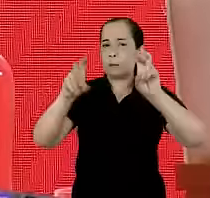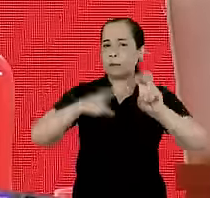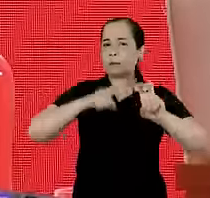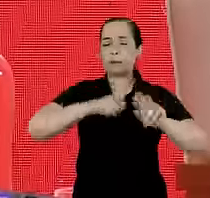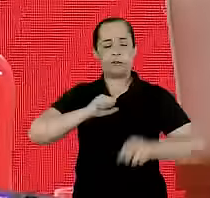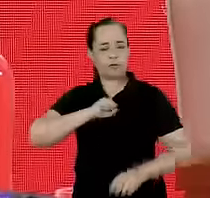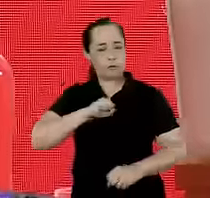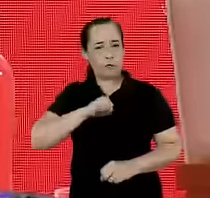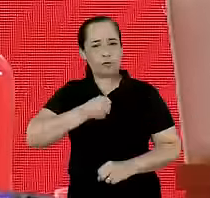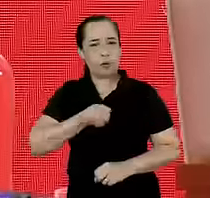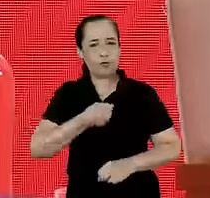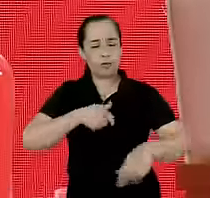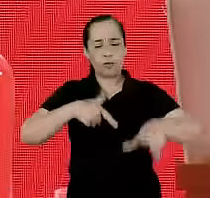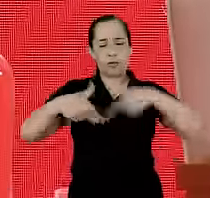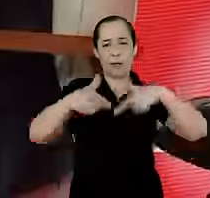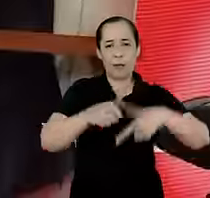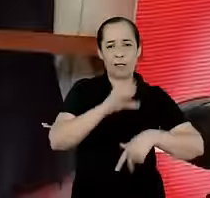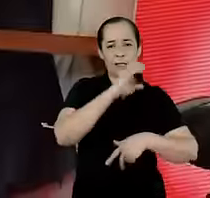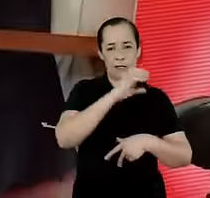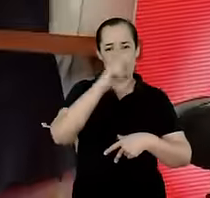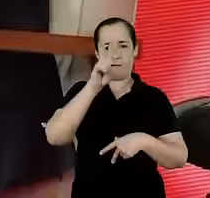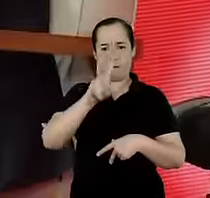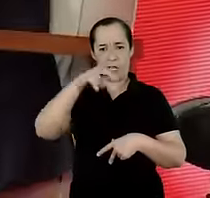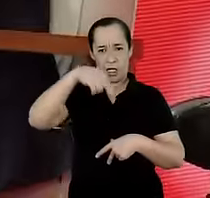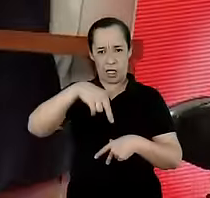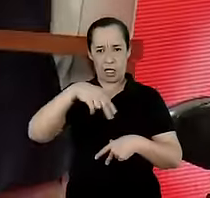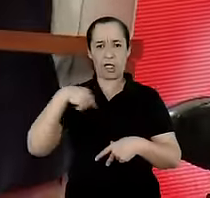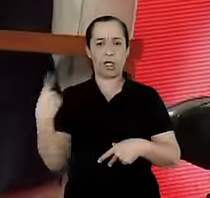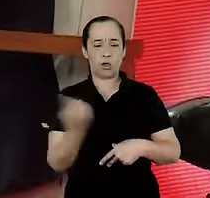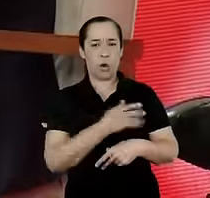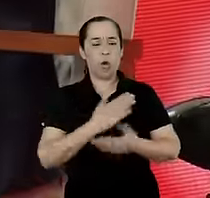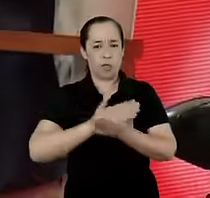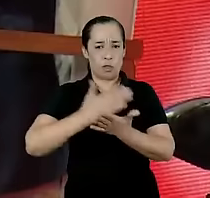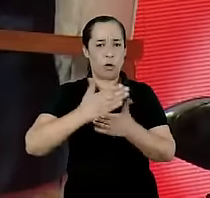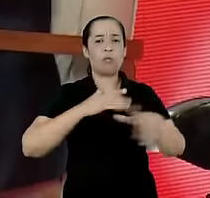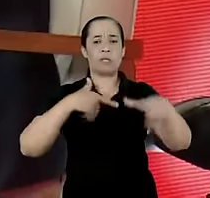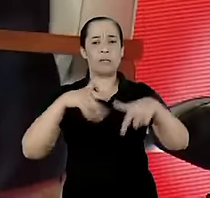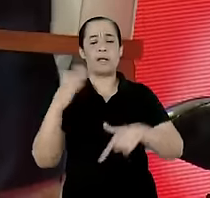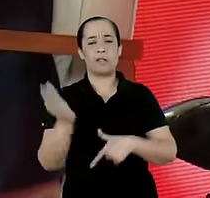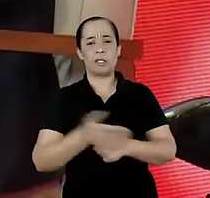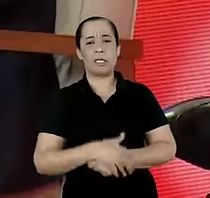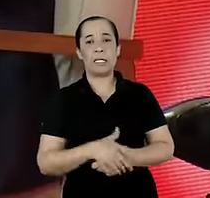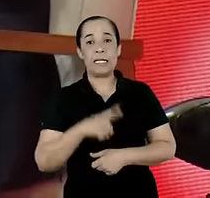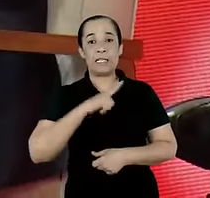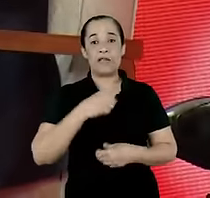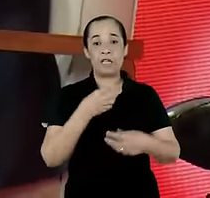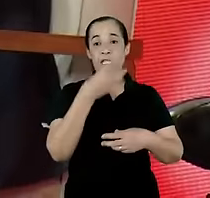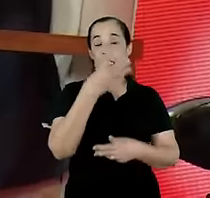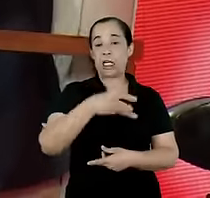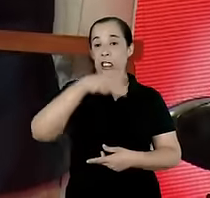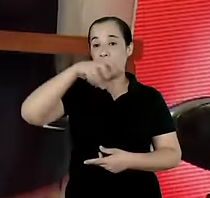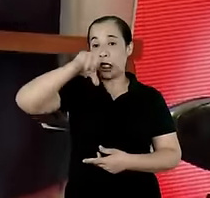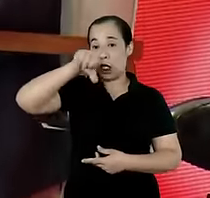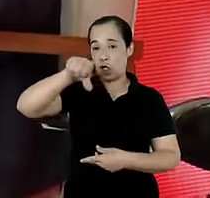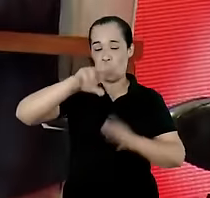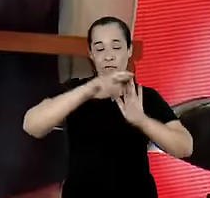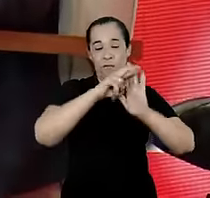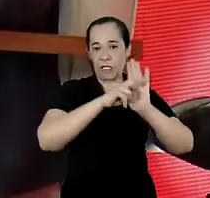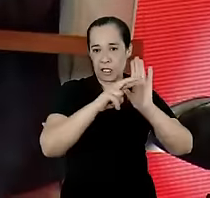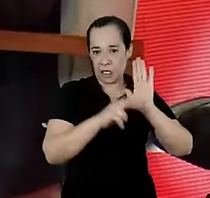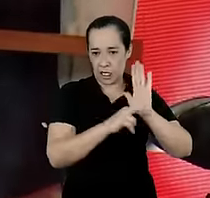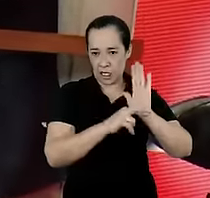cvm desde que a gente chegou na autarquia eh a gente consolidou 39 normas esparsas em uma Norma única